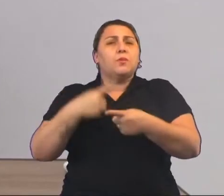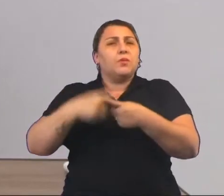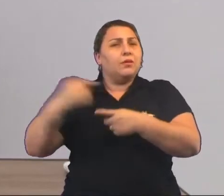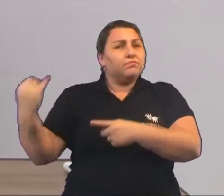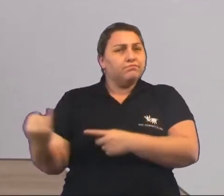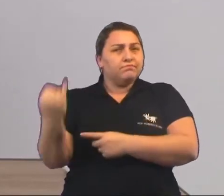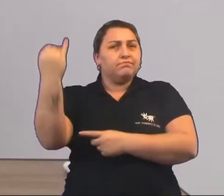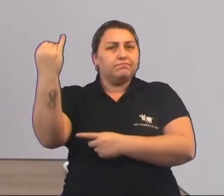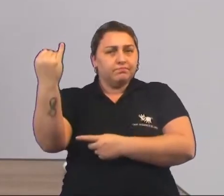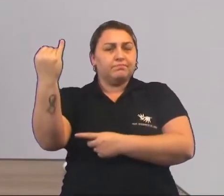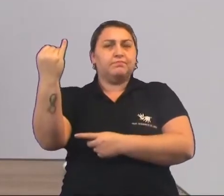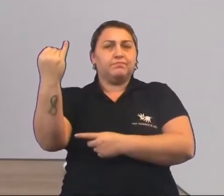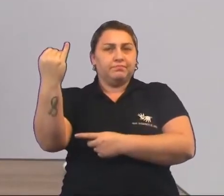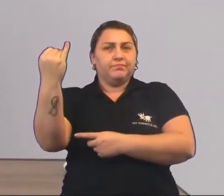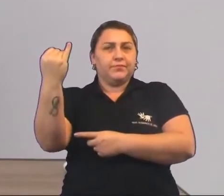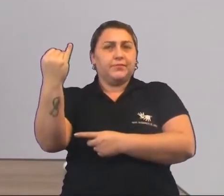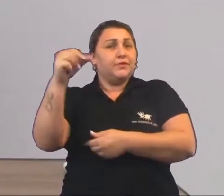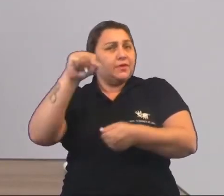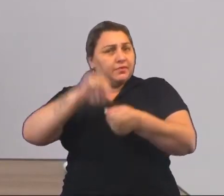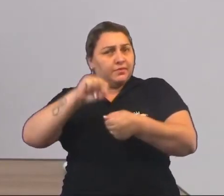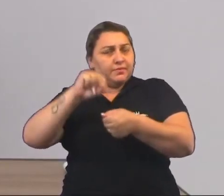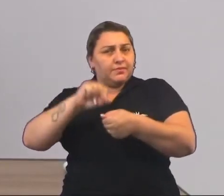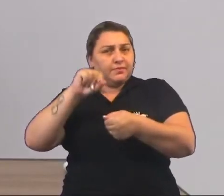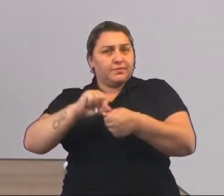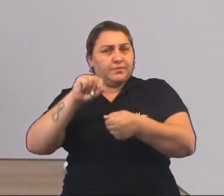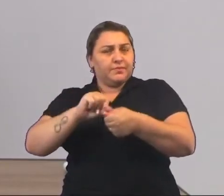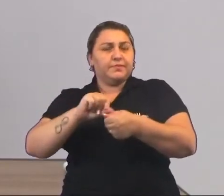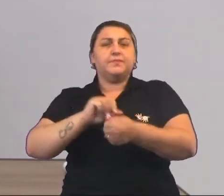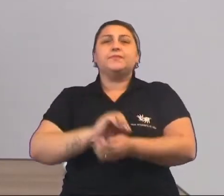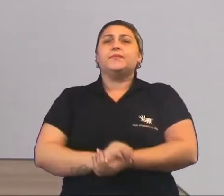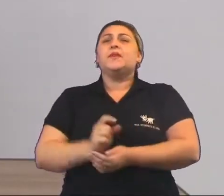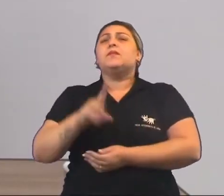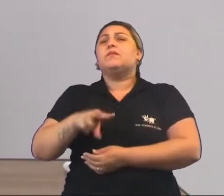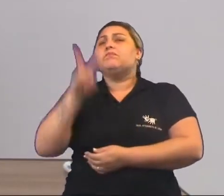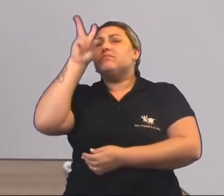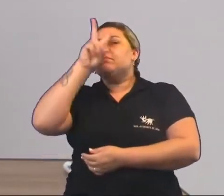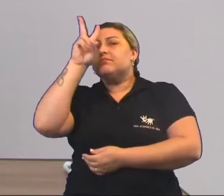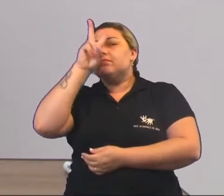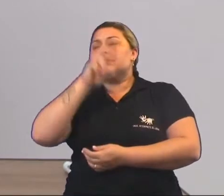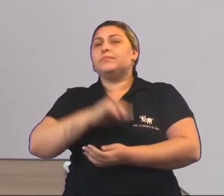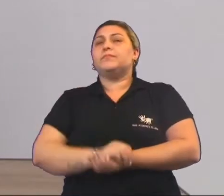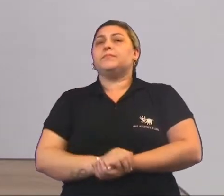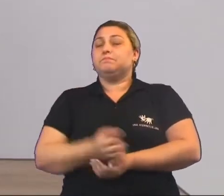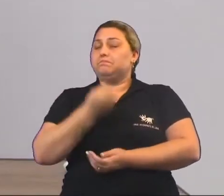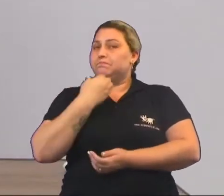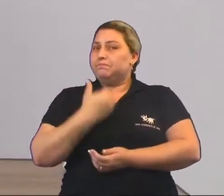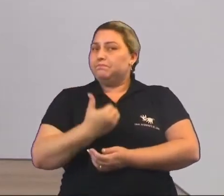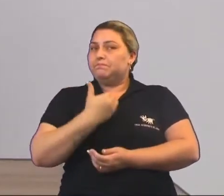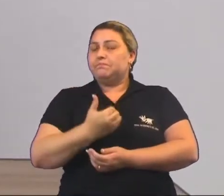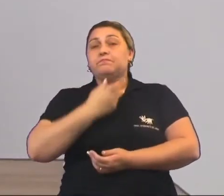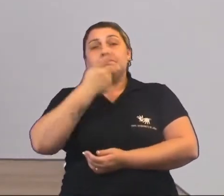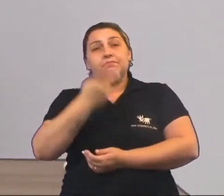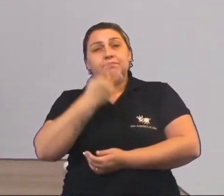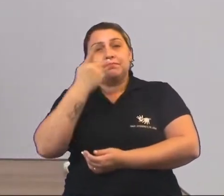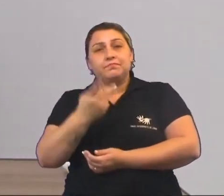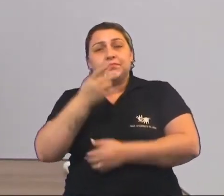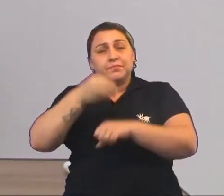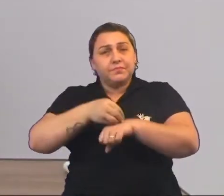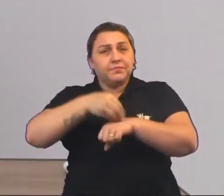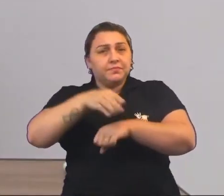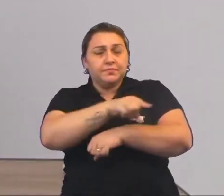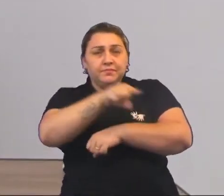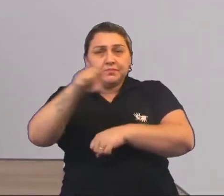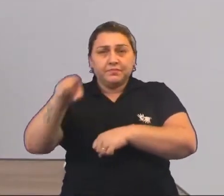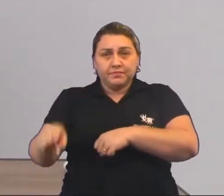eram importantes de serem realizadas, de serem executadas? Quem é que lembra? Muito bem, eu falava dicas,